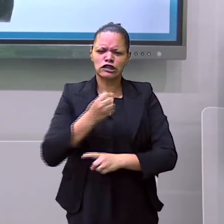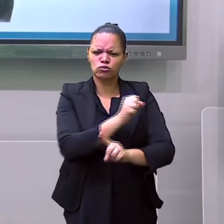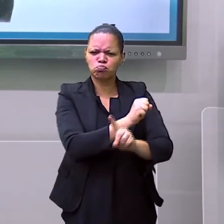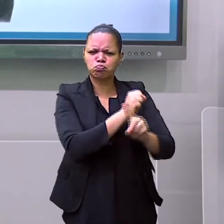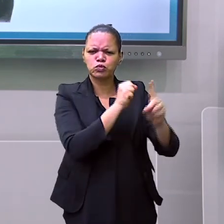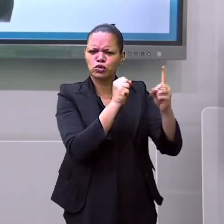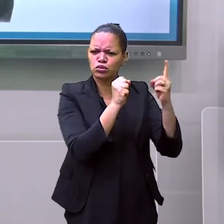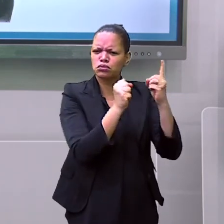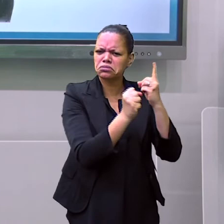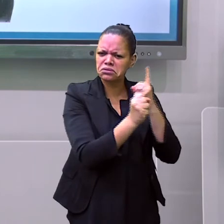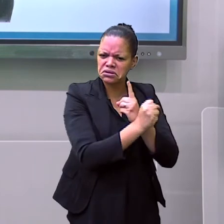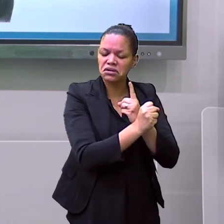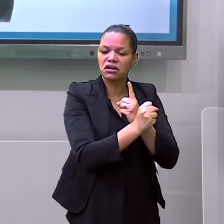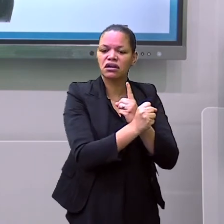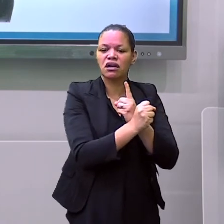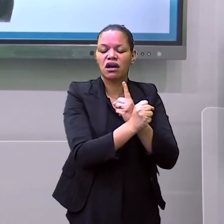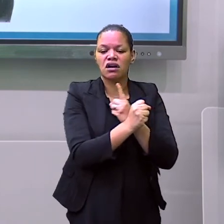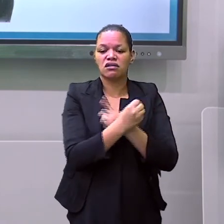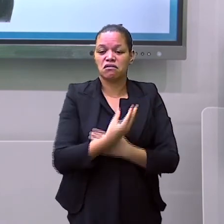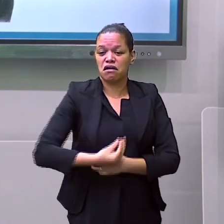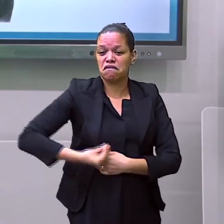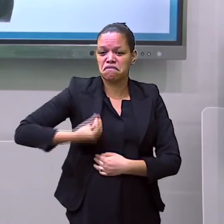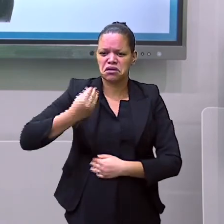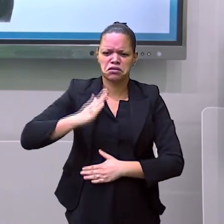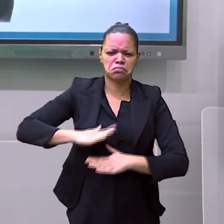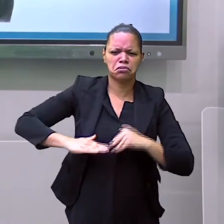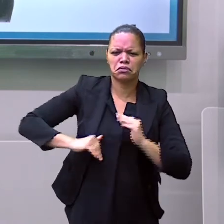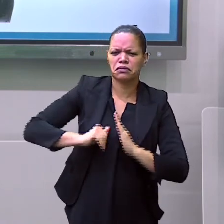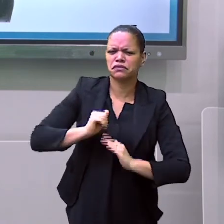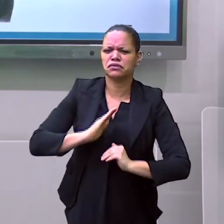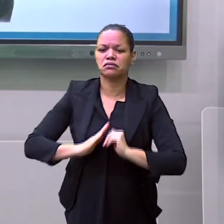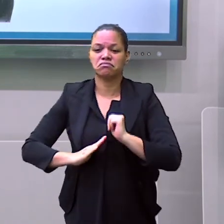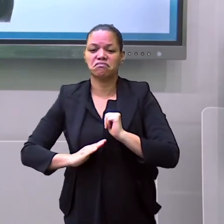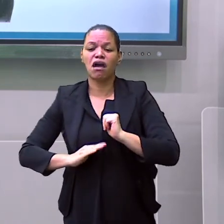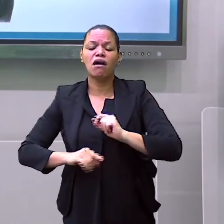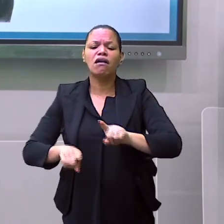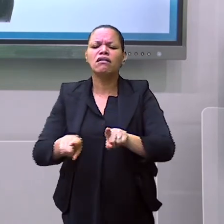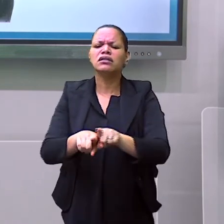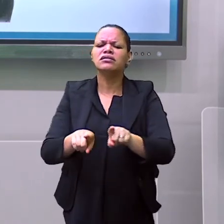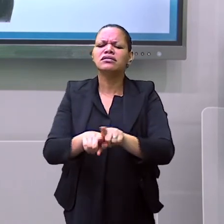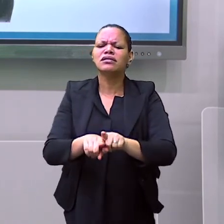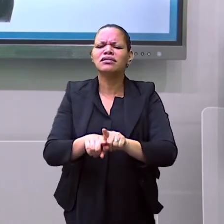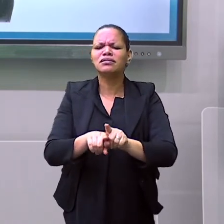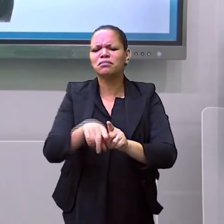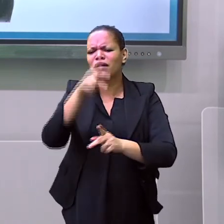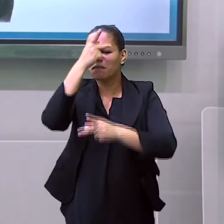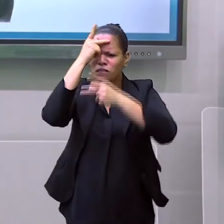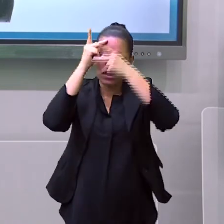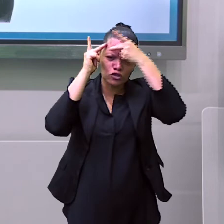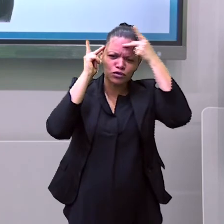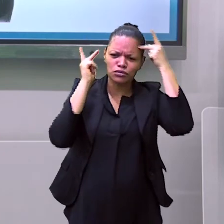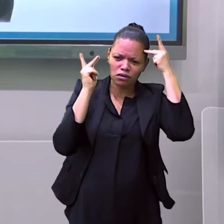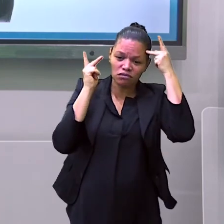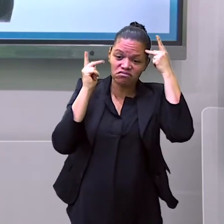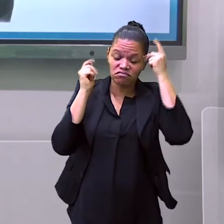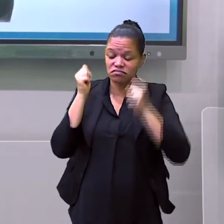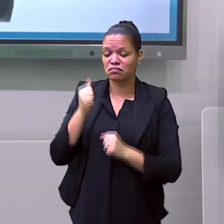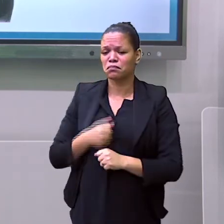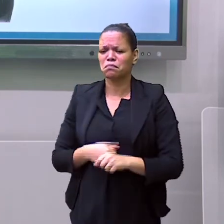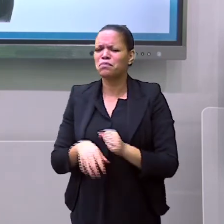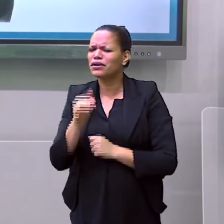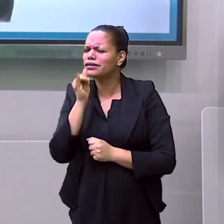vida pessoal, como foi o caso da Anne. Quando a Anne ela começou a escrever o diário, ela não tinha a